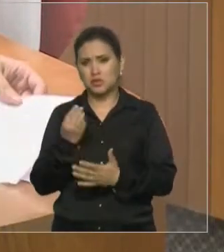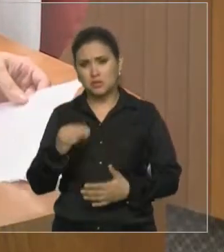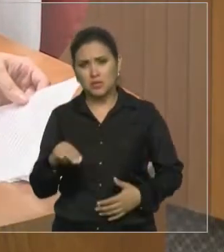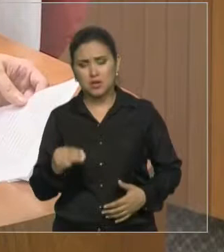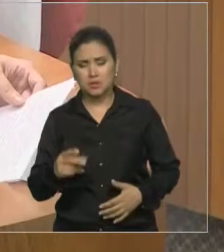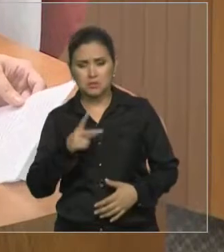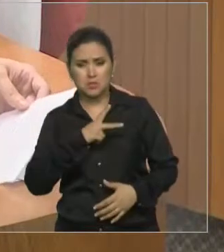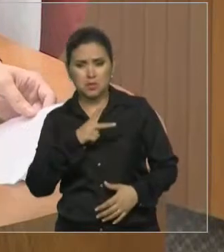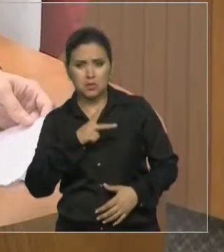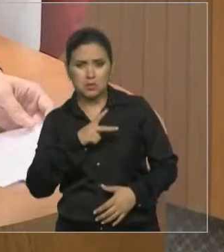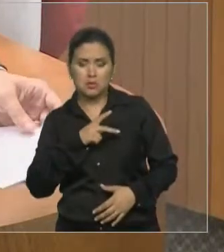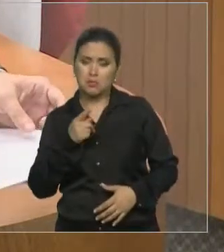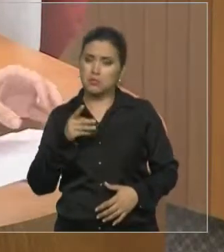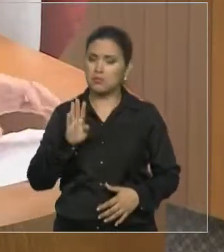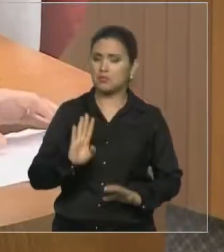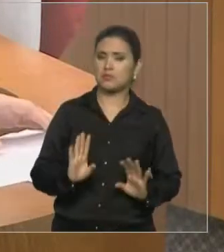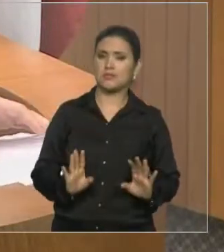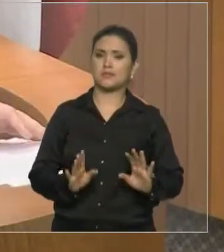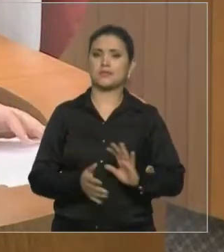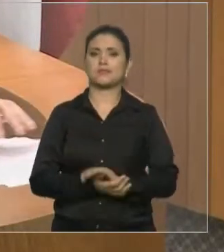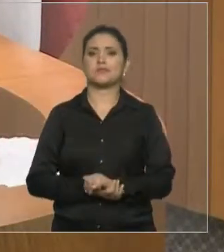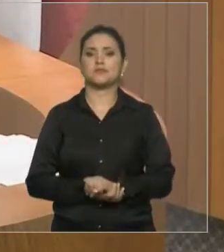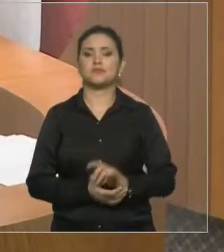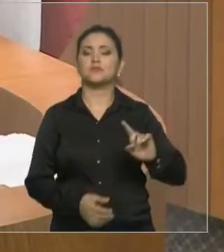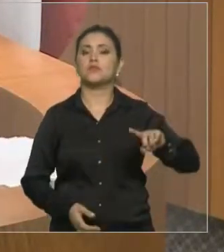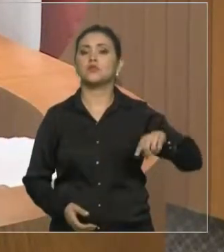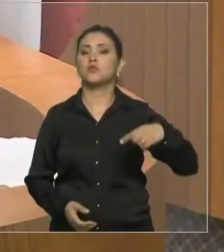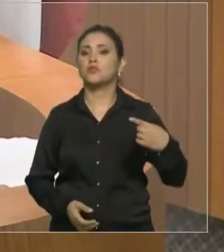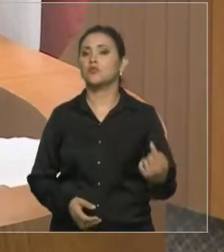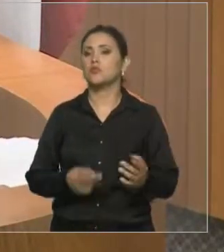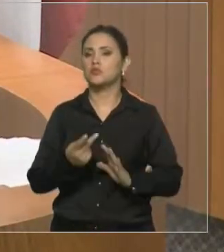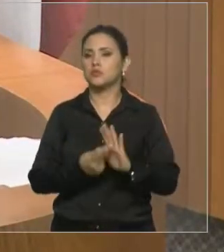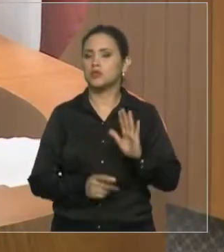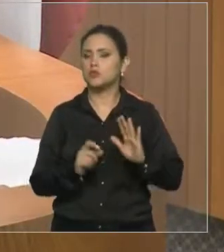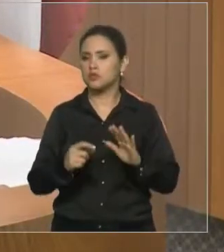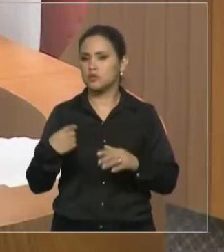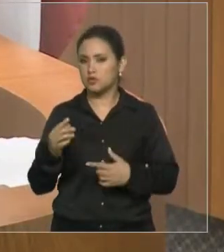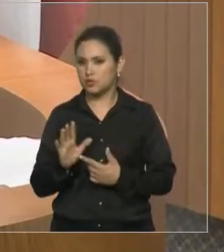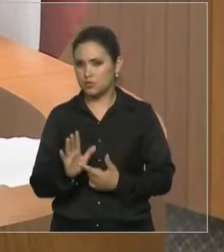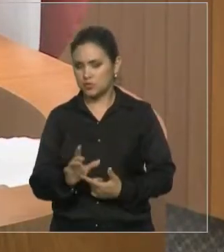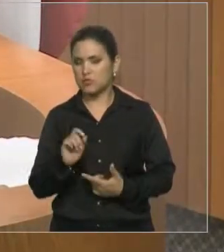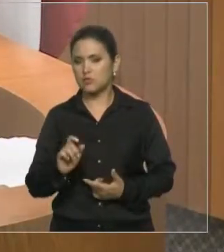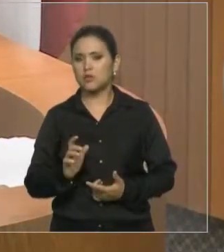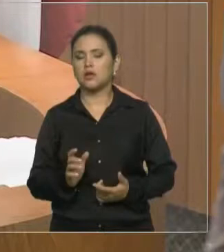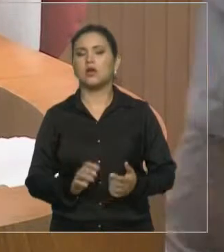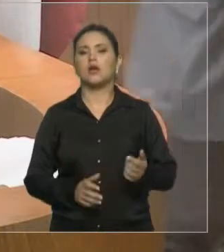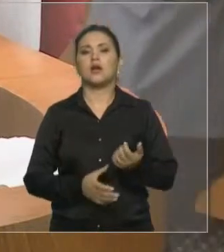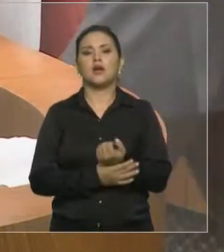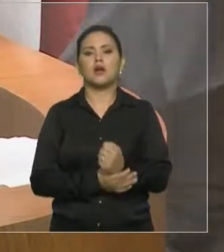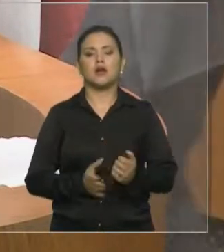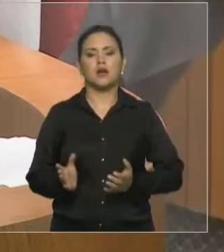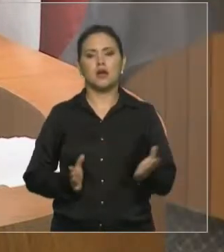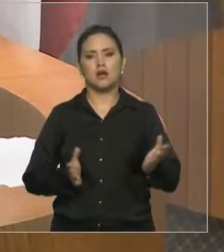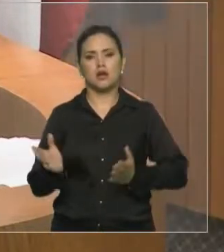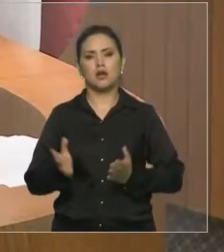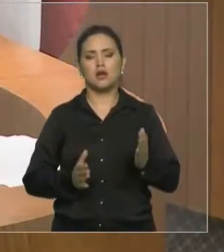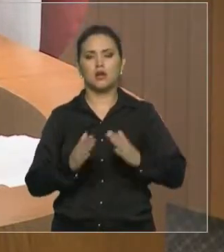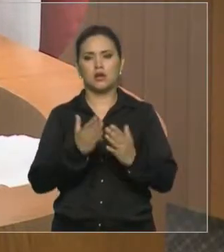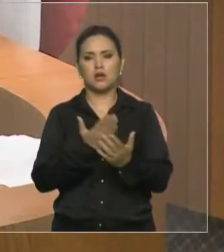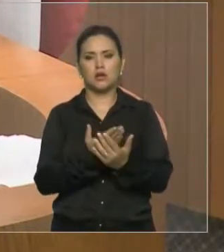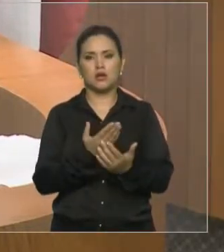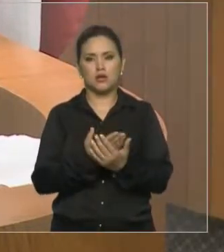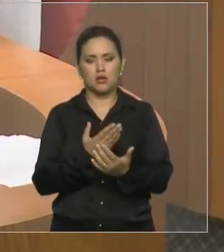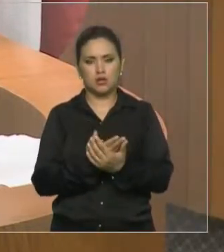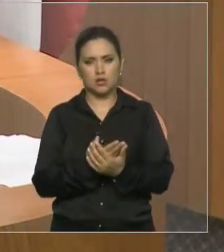privadas um outro projeto que nós apresentamos também é garantir no acesso às escolas militares que 20%